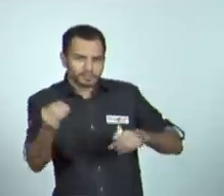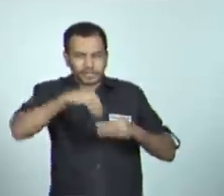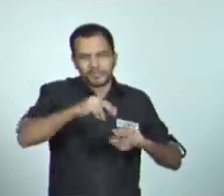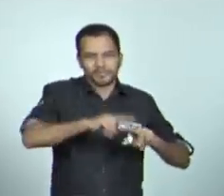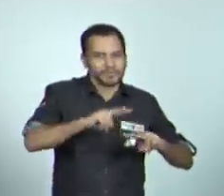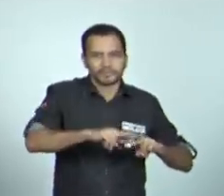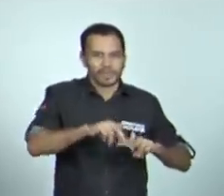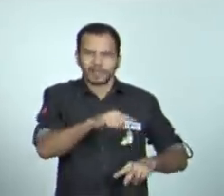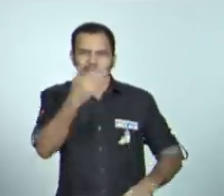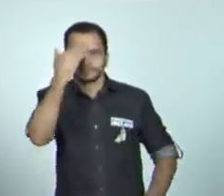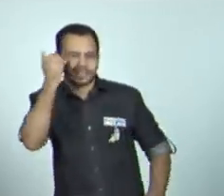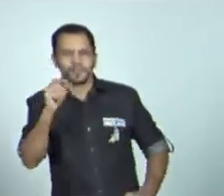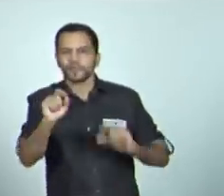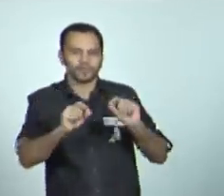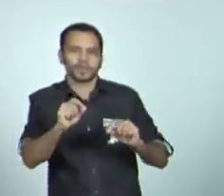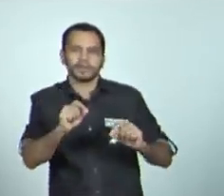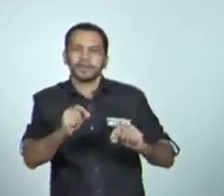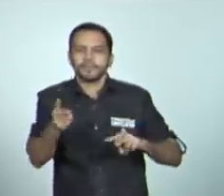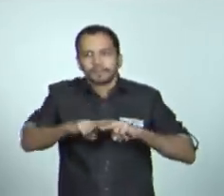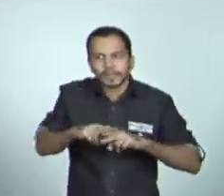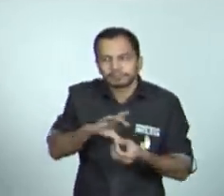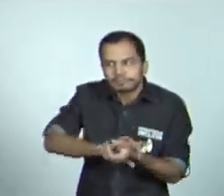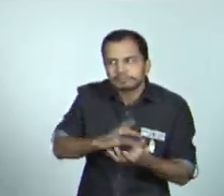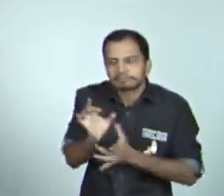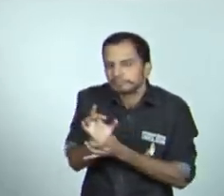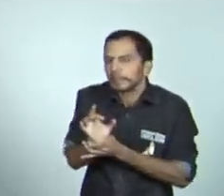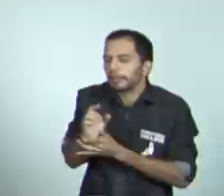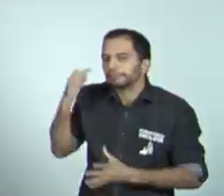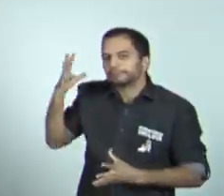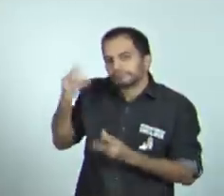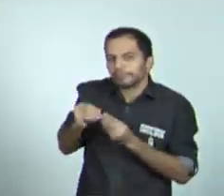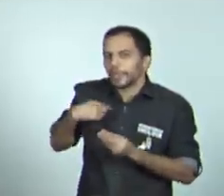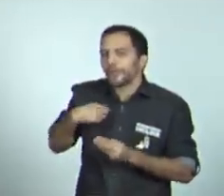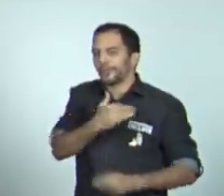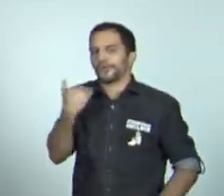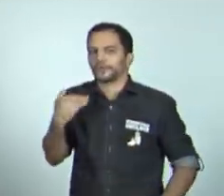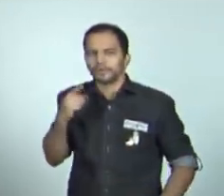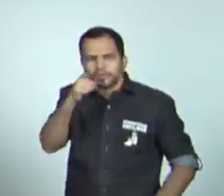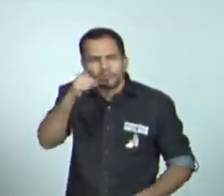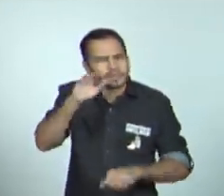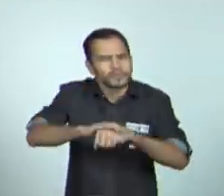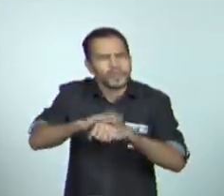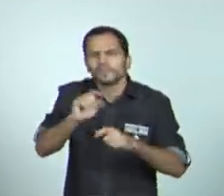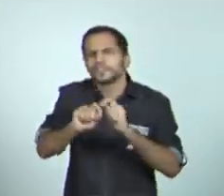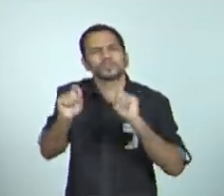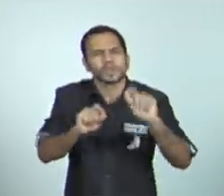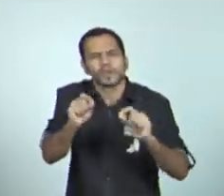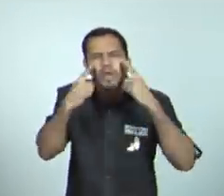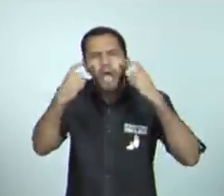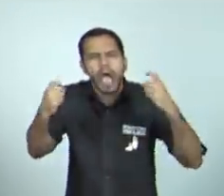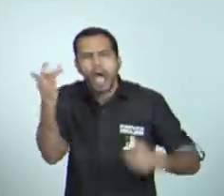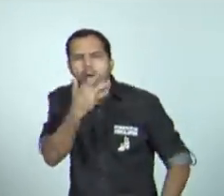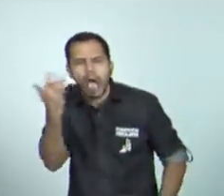a termina a páscoa ele será morto o que você faria o desespero choro